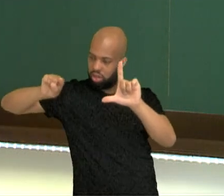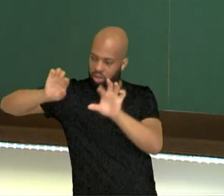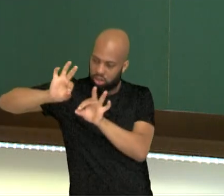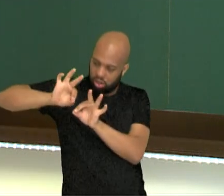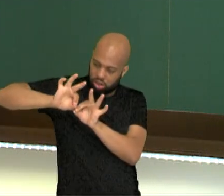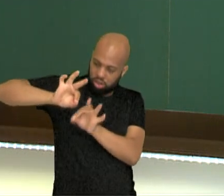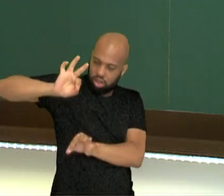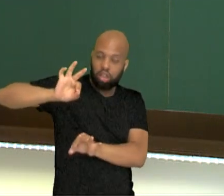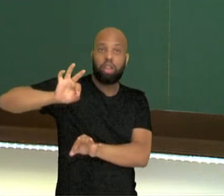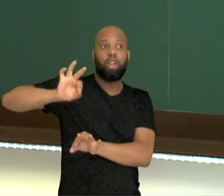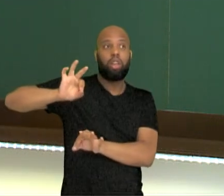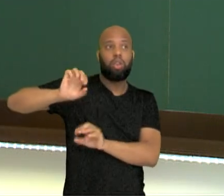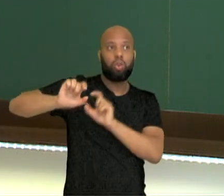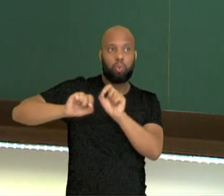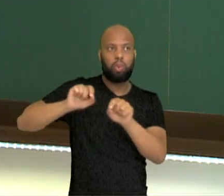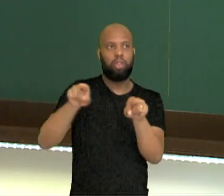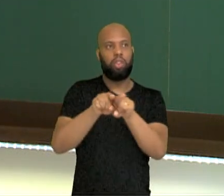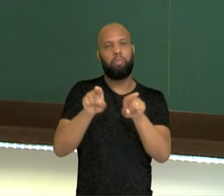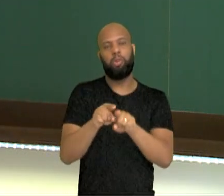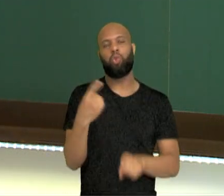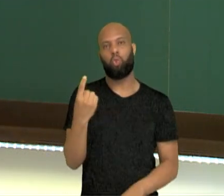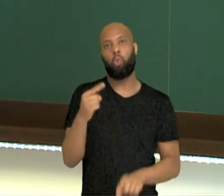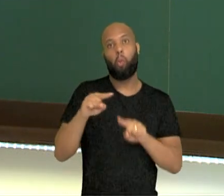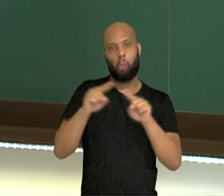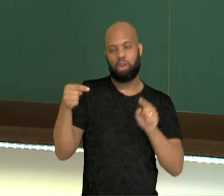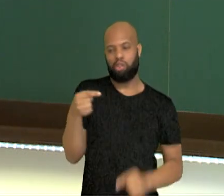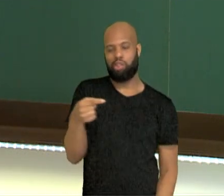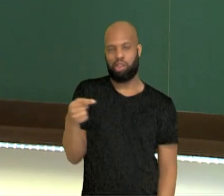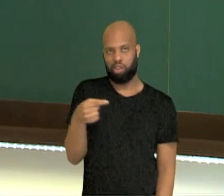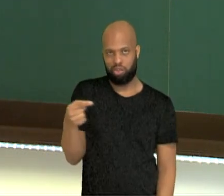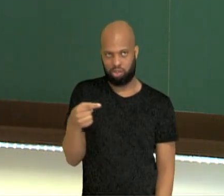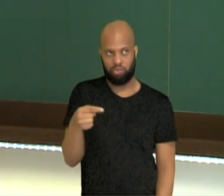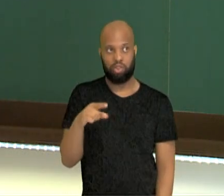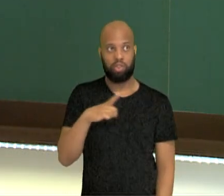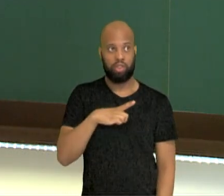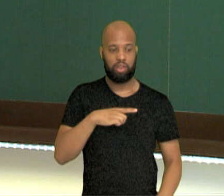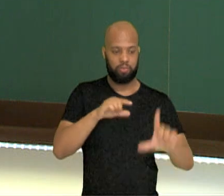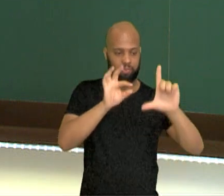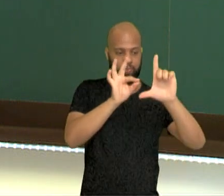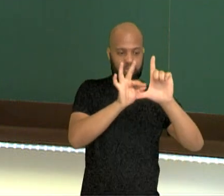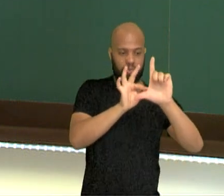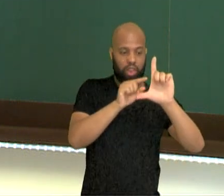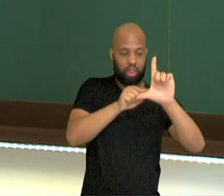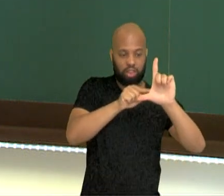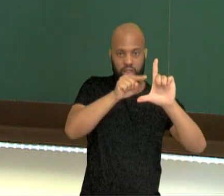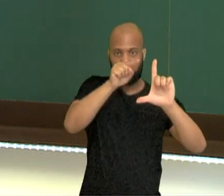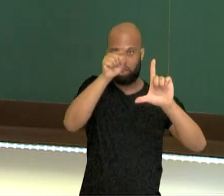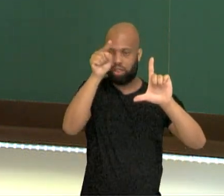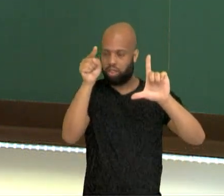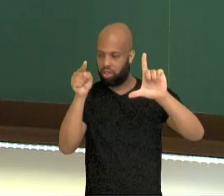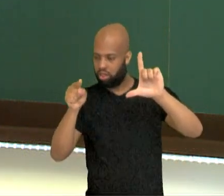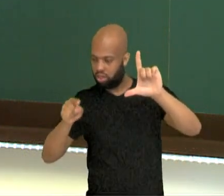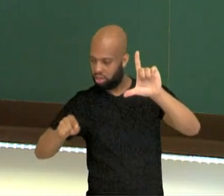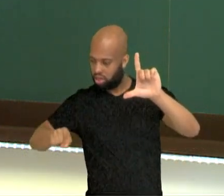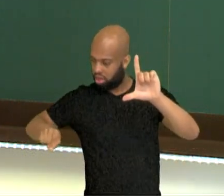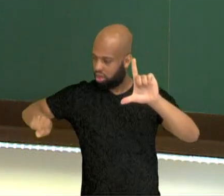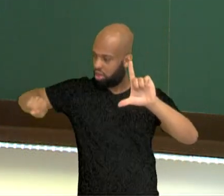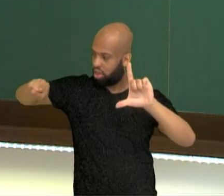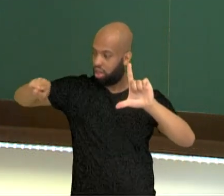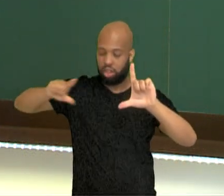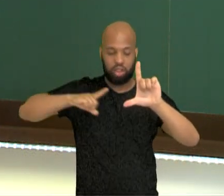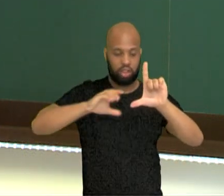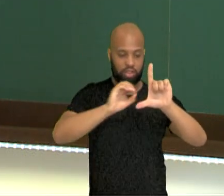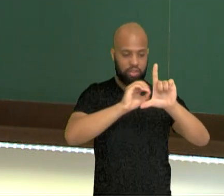onde termina um ciclo e começa outro, que nesse caso vai de 0 até 2π, é uma